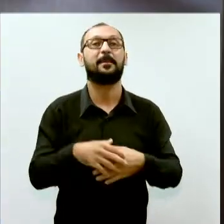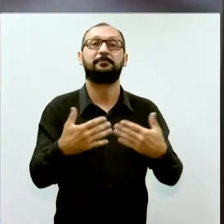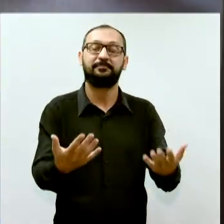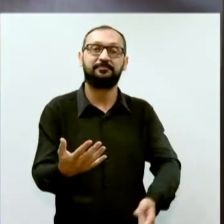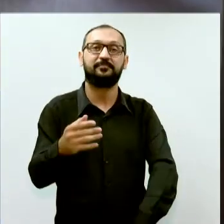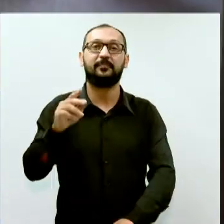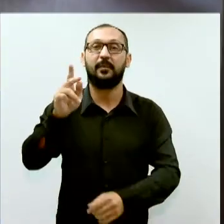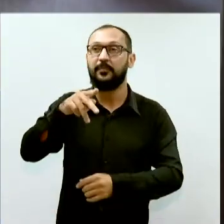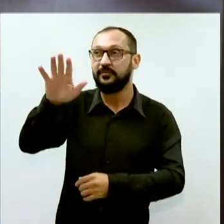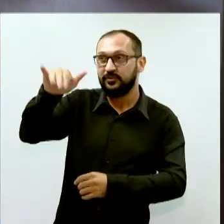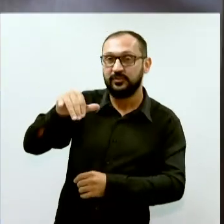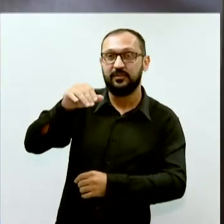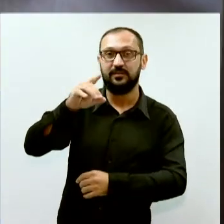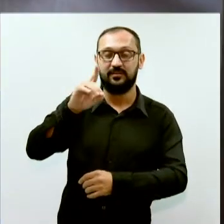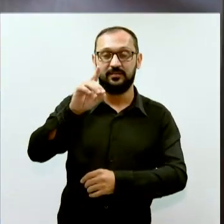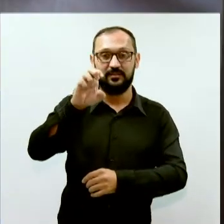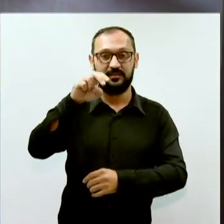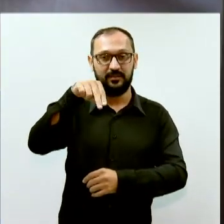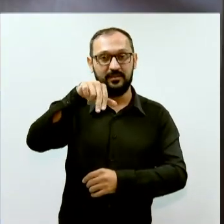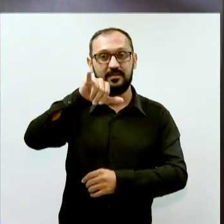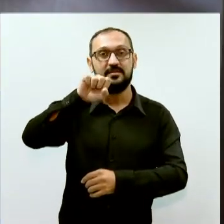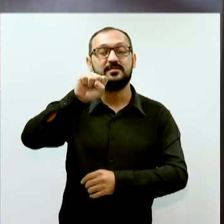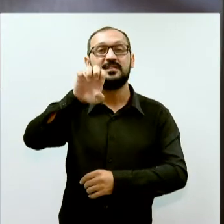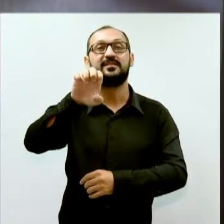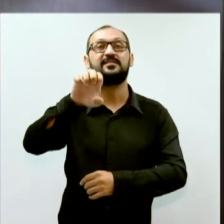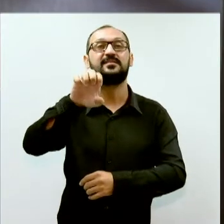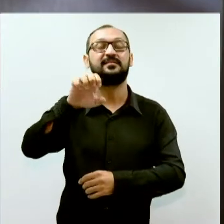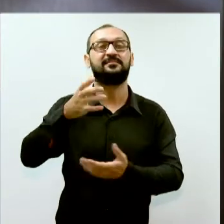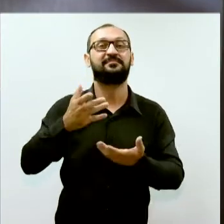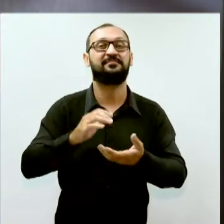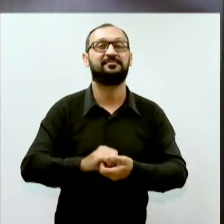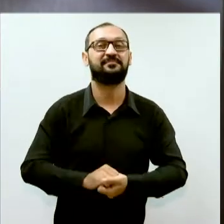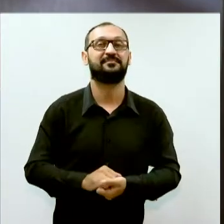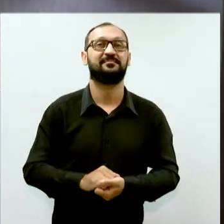professora Denise, agora eu vou chamar a senhora, né?